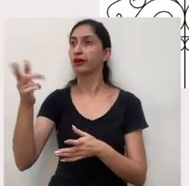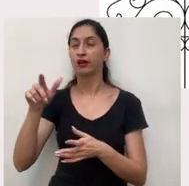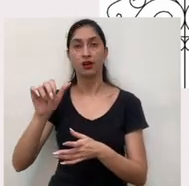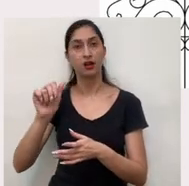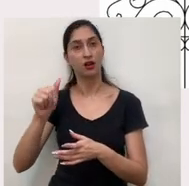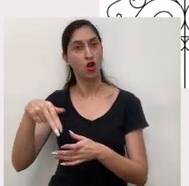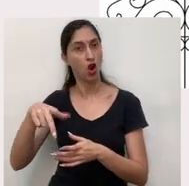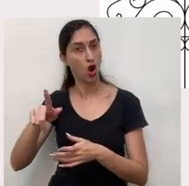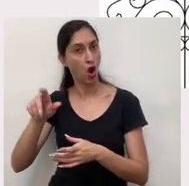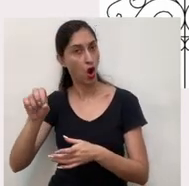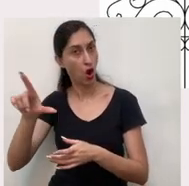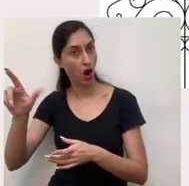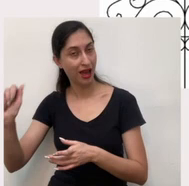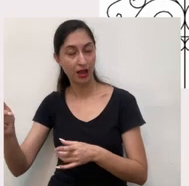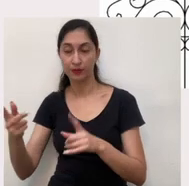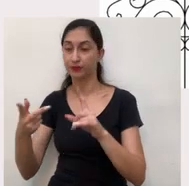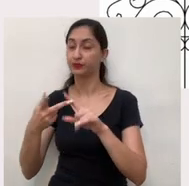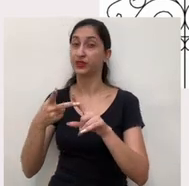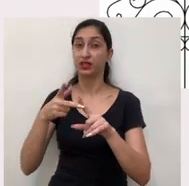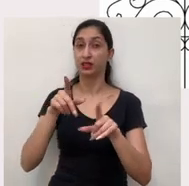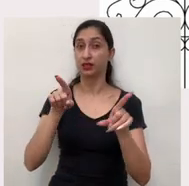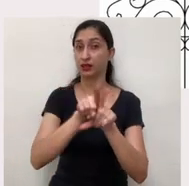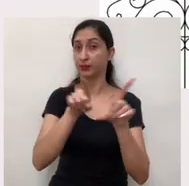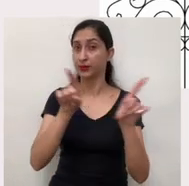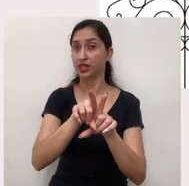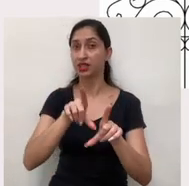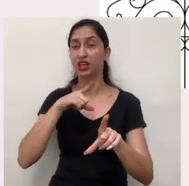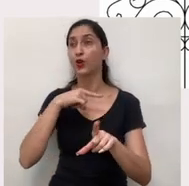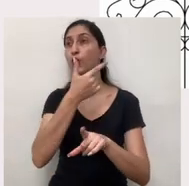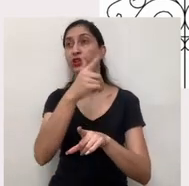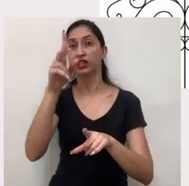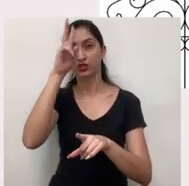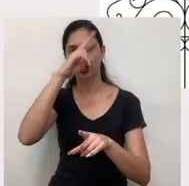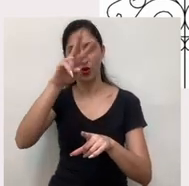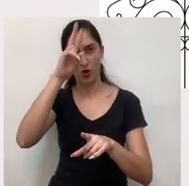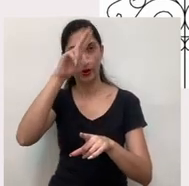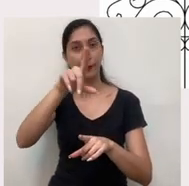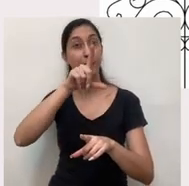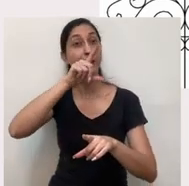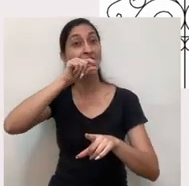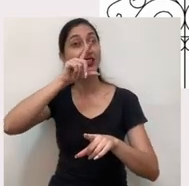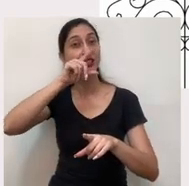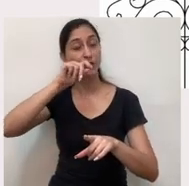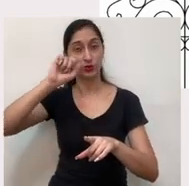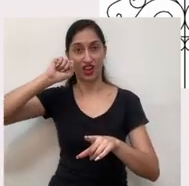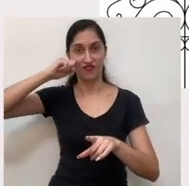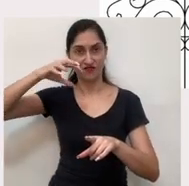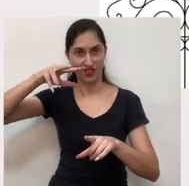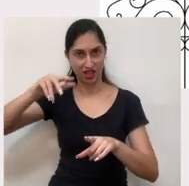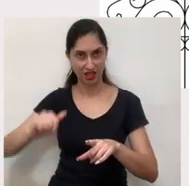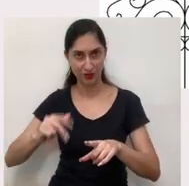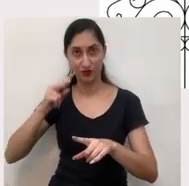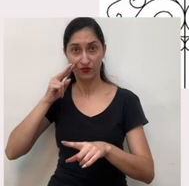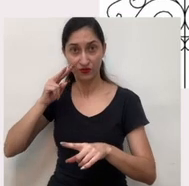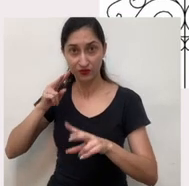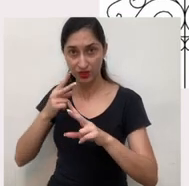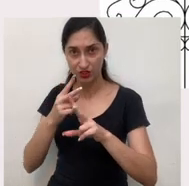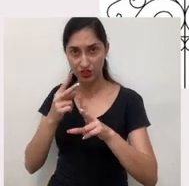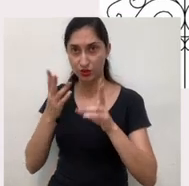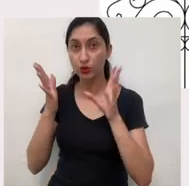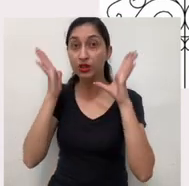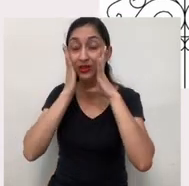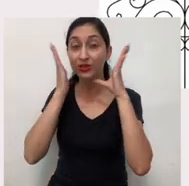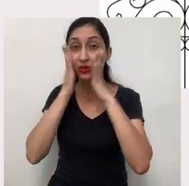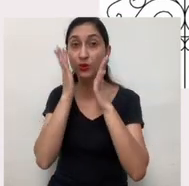que significa um pássaro africano de duas cabeças, olhando para o futuro e para o passado, né,